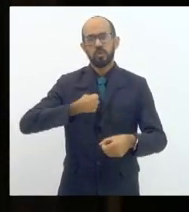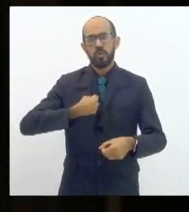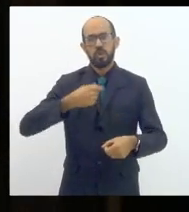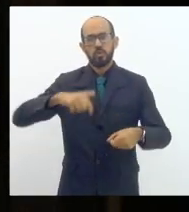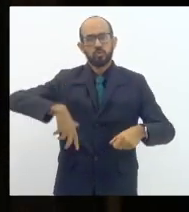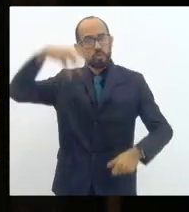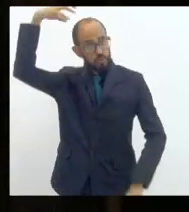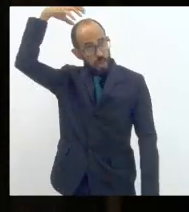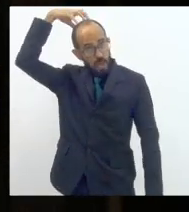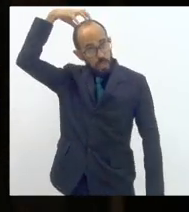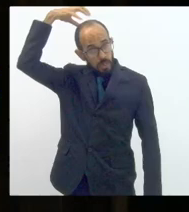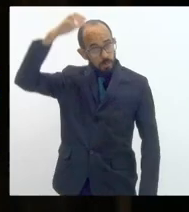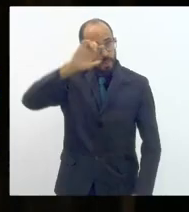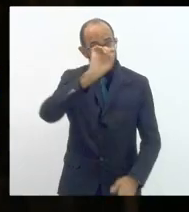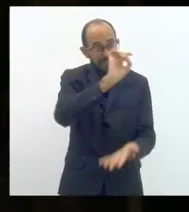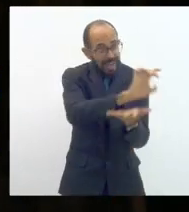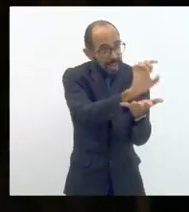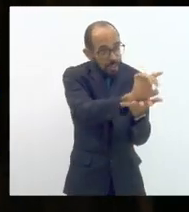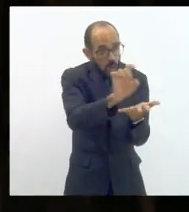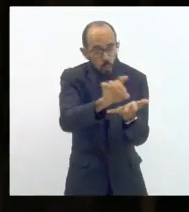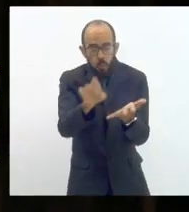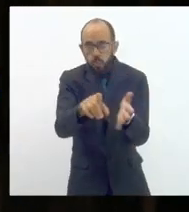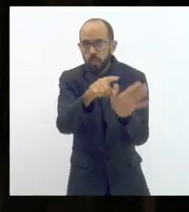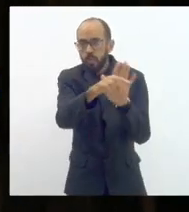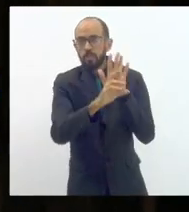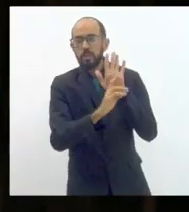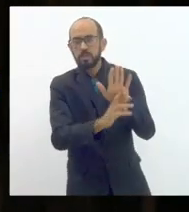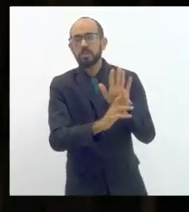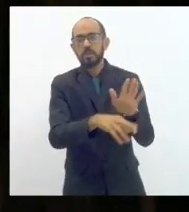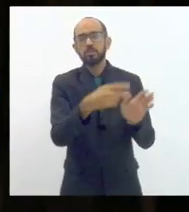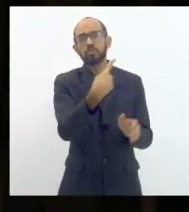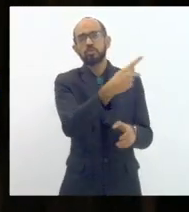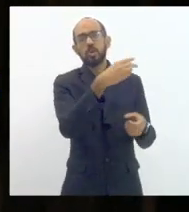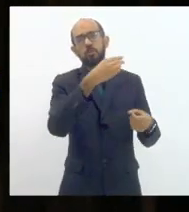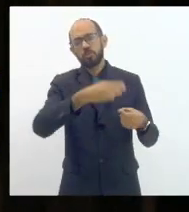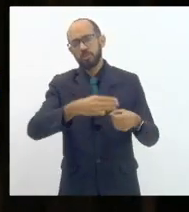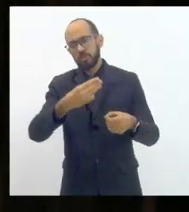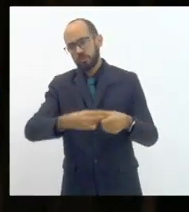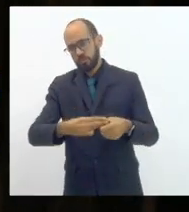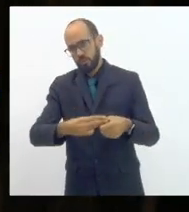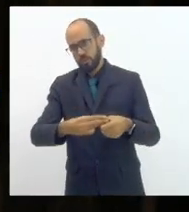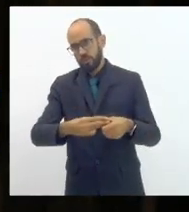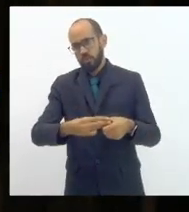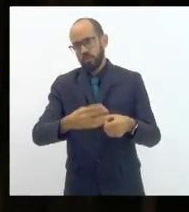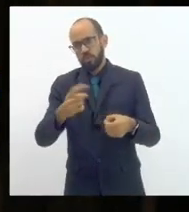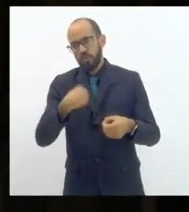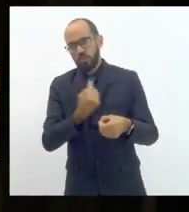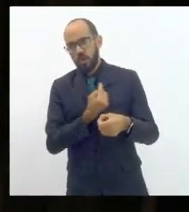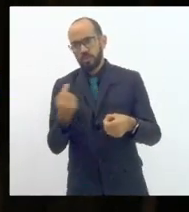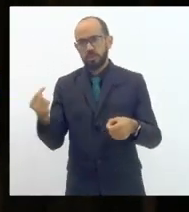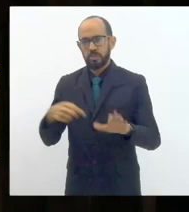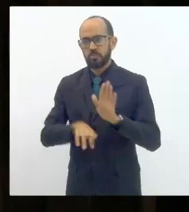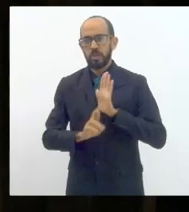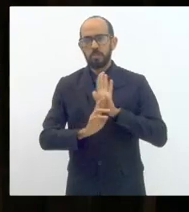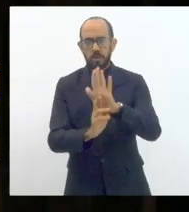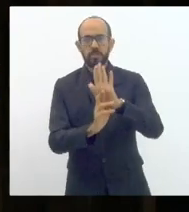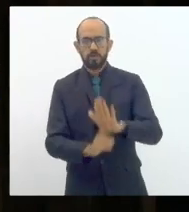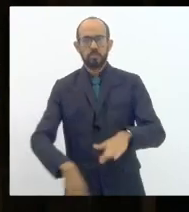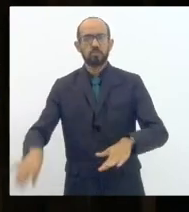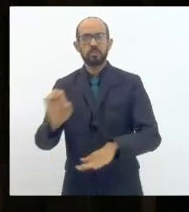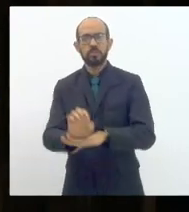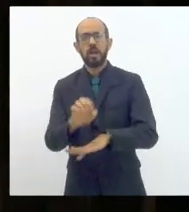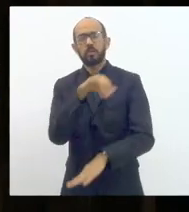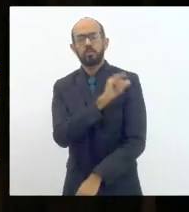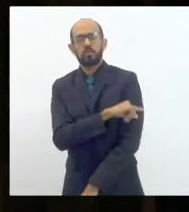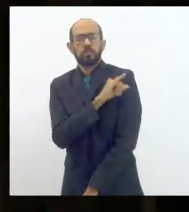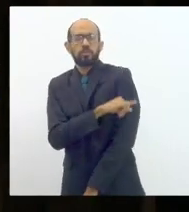Reis, mas todos vocês estão representando seus municípios. E, aliás, nós estamos aqui representando o estado do Rio de Janeiro,